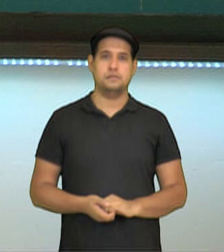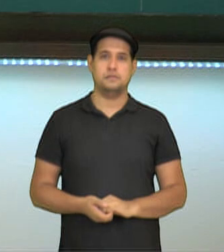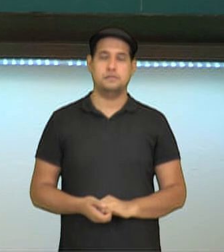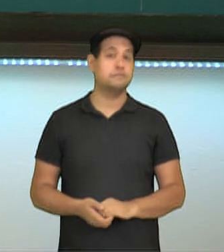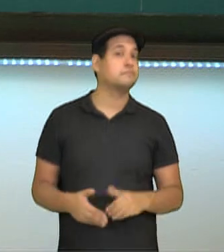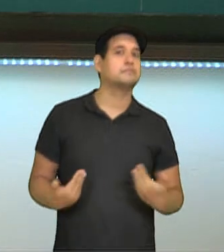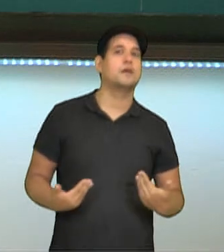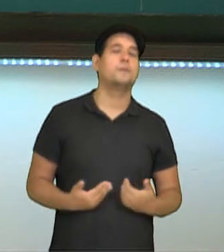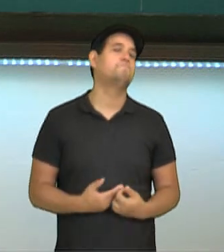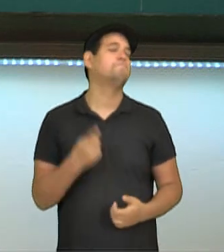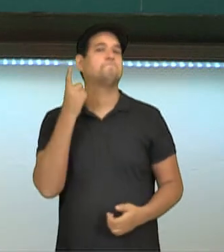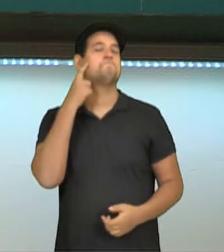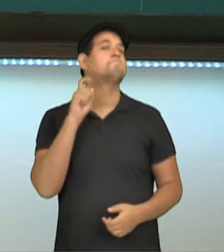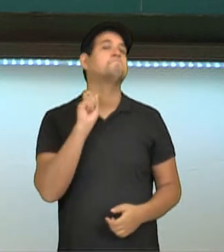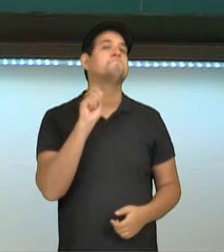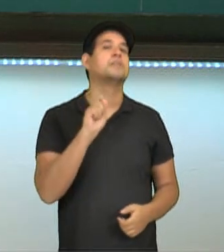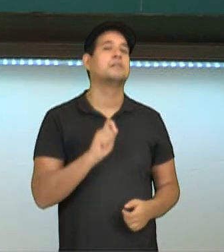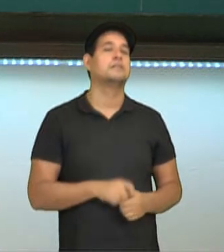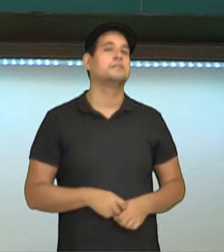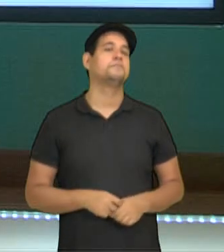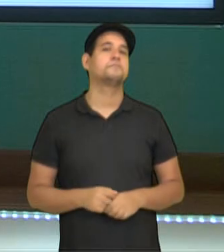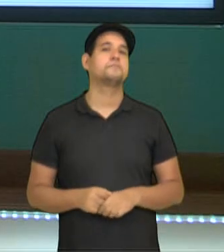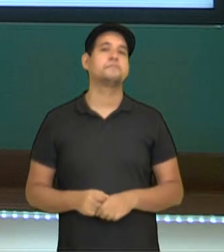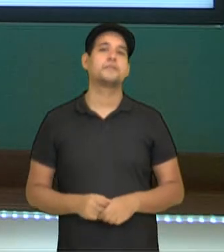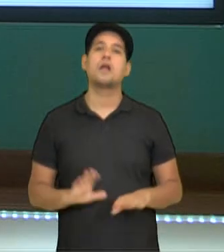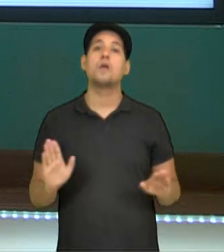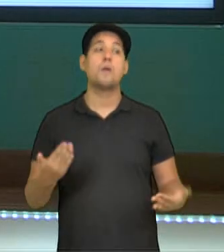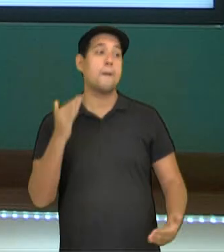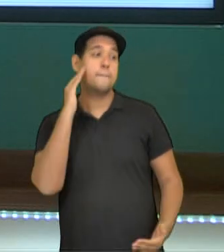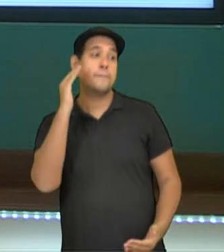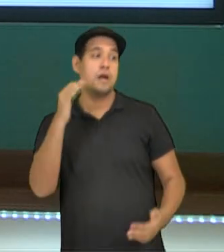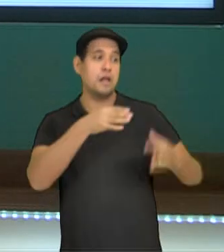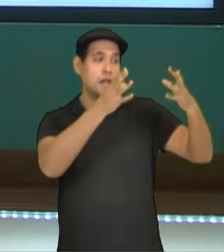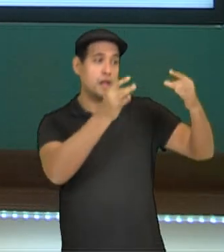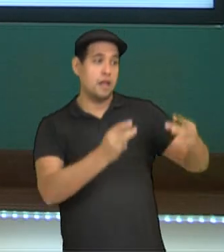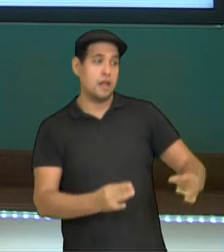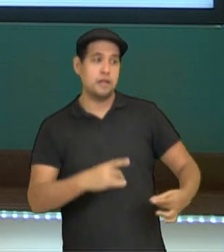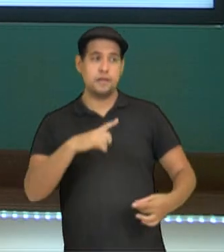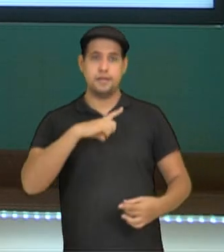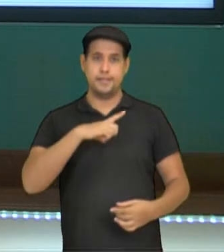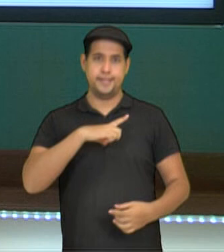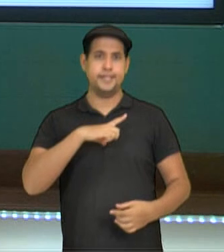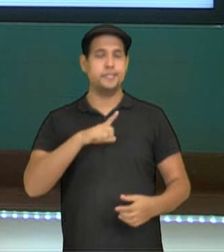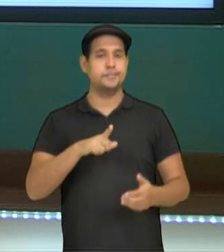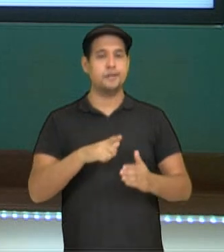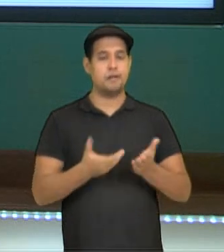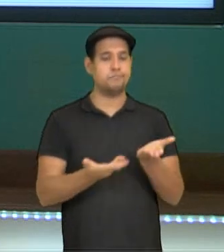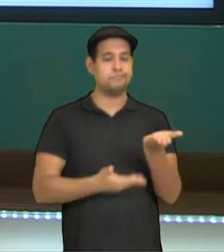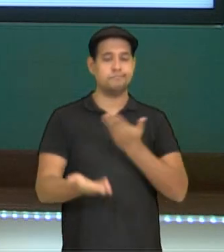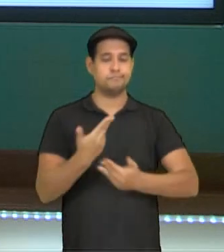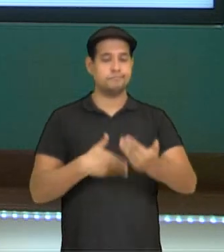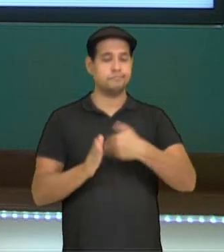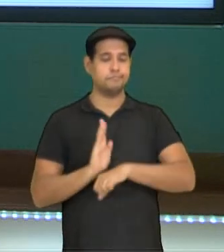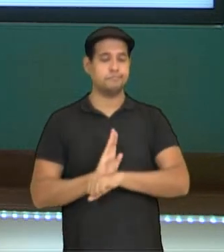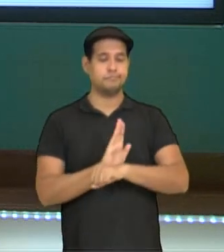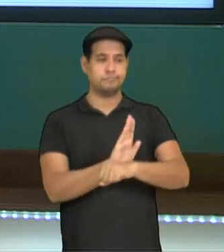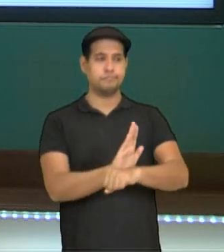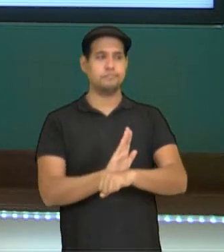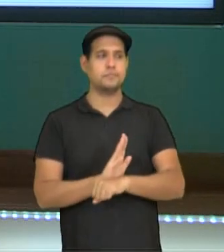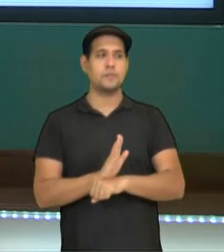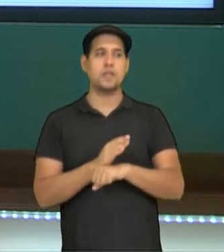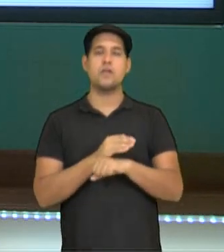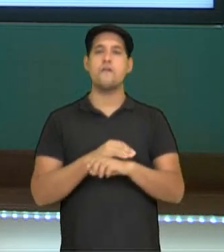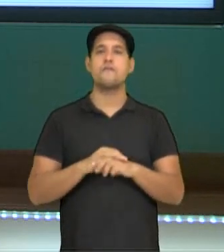E aí, o que vocês acham? O que vocês me dizem? Quais os principais aspectos que deram essa contribuição para que o